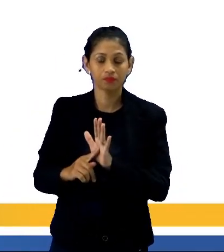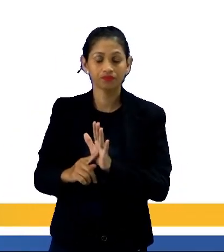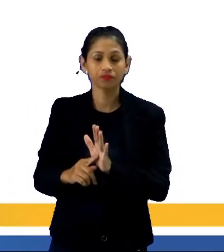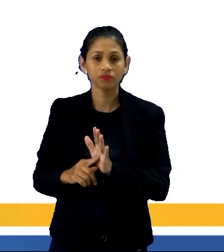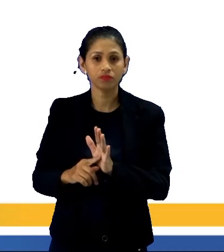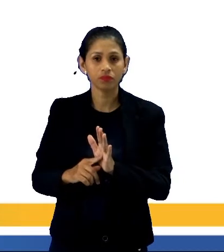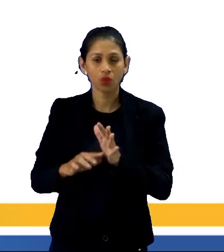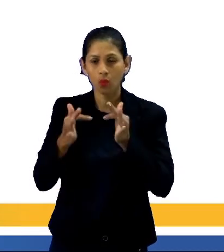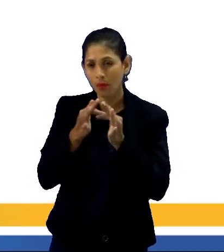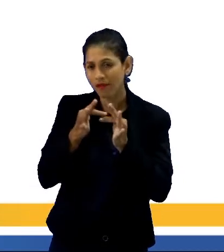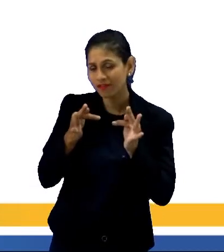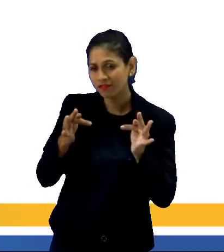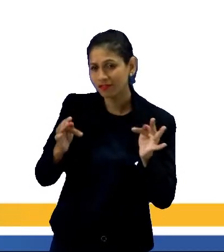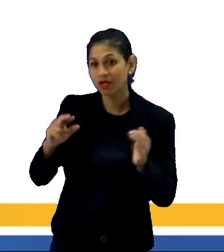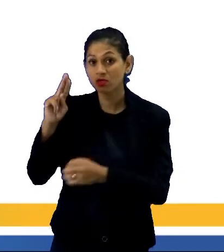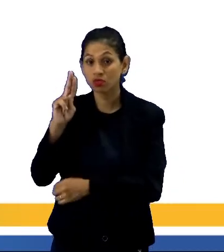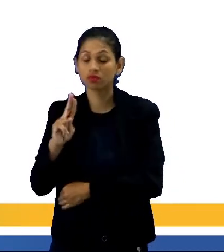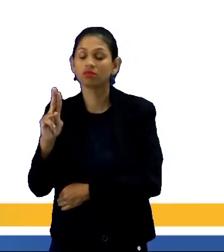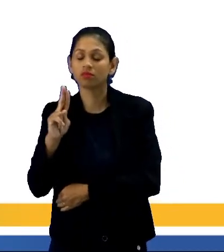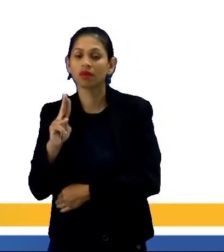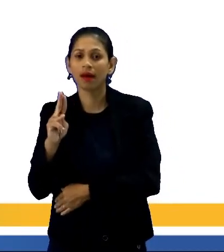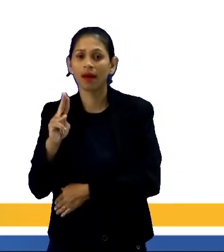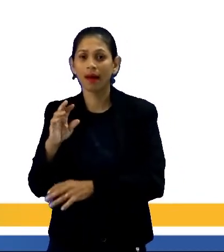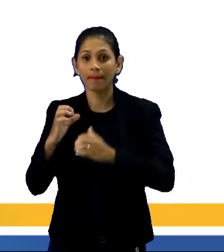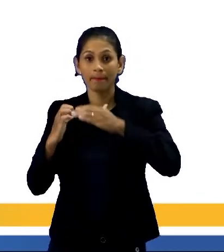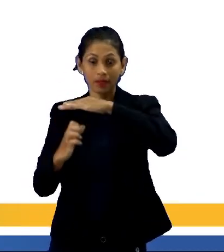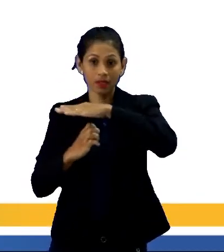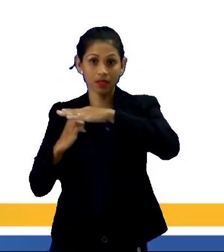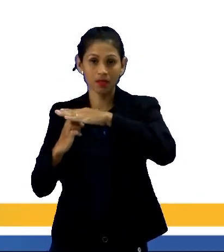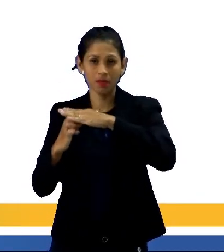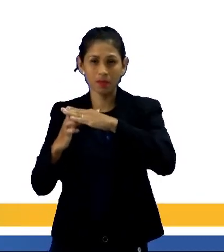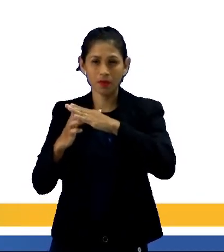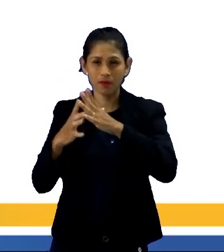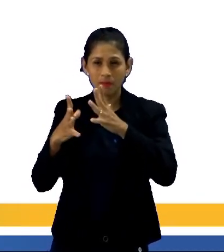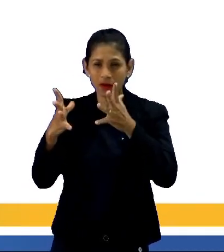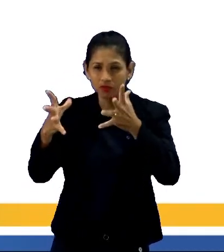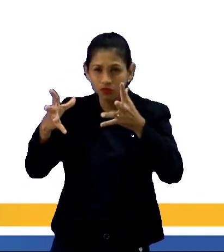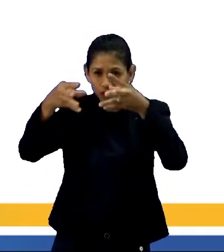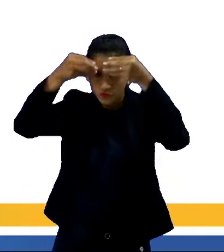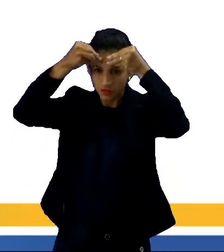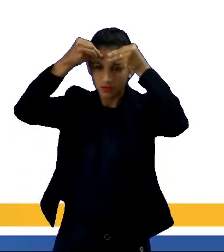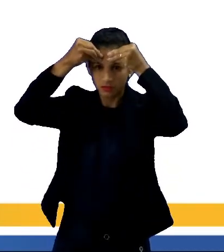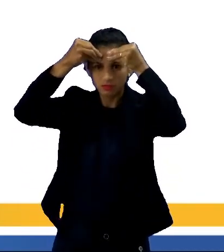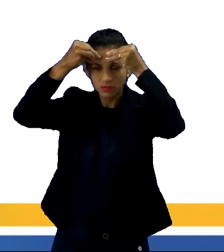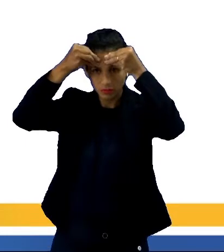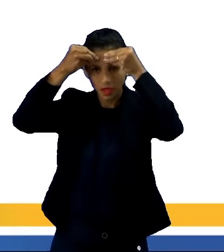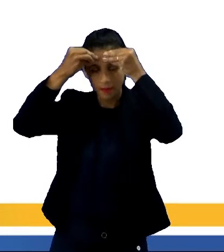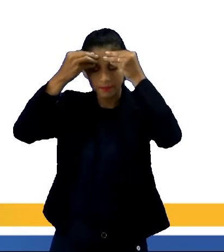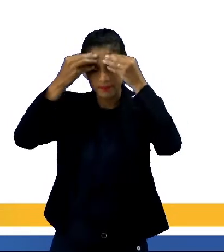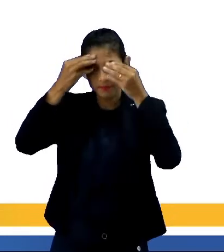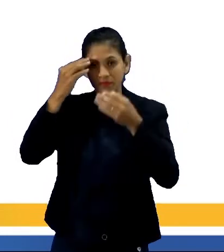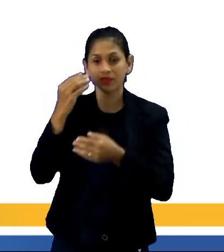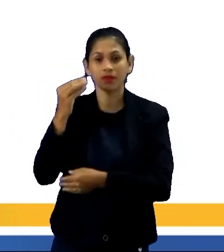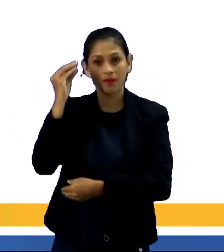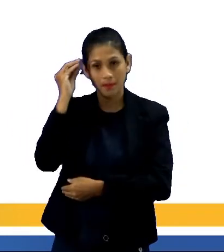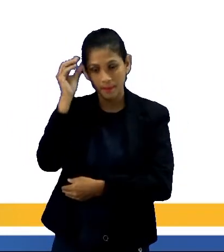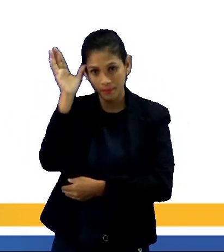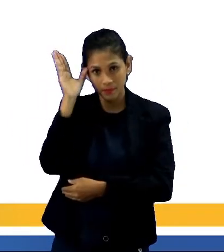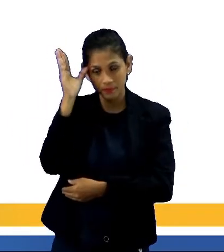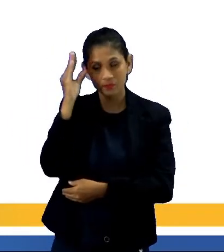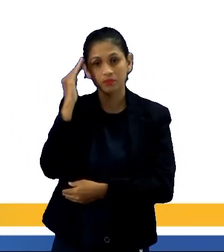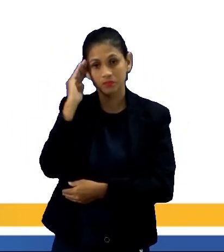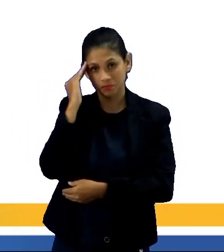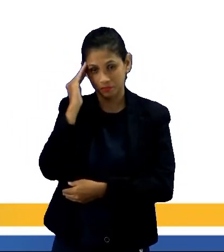Fazer com que as pessoas comprem aquele produto, tá bom, gente? Esses são os elementos do anúncio publicitário e como eu disse para